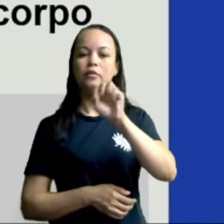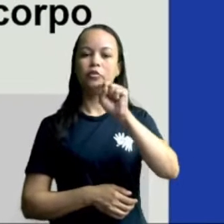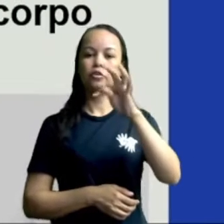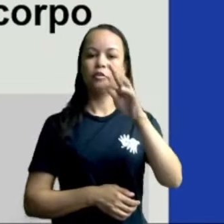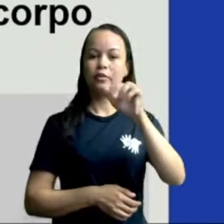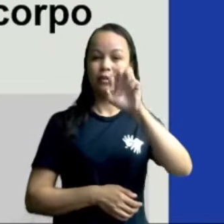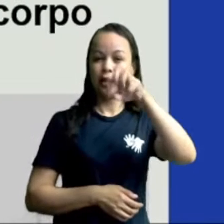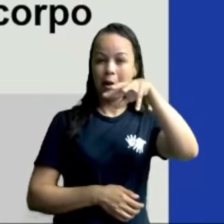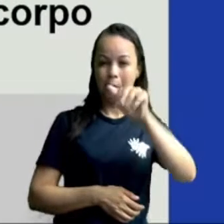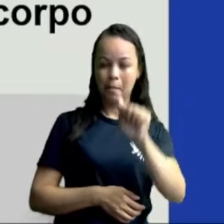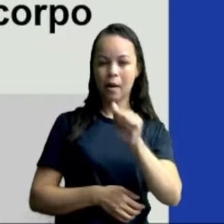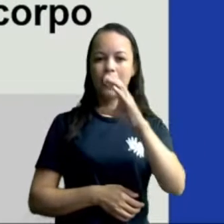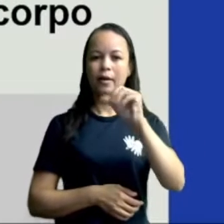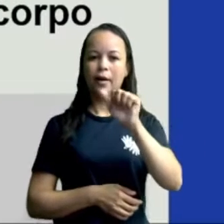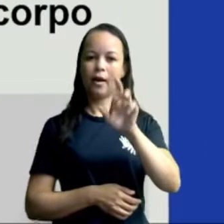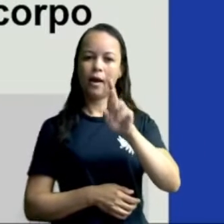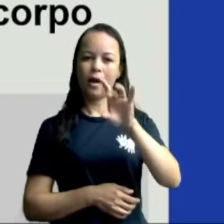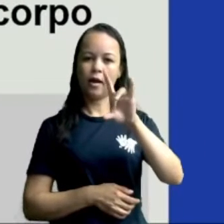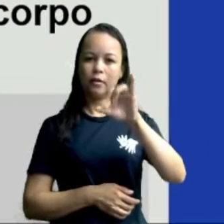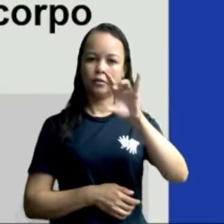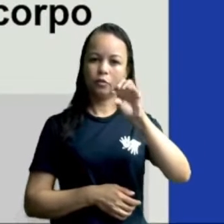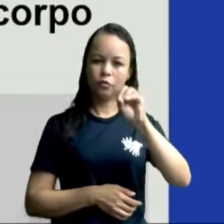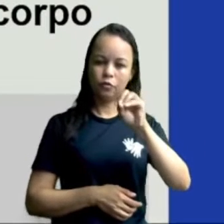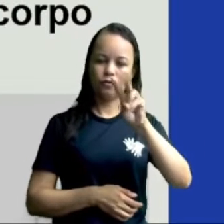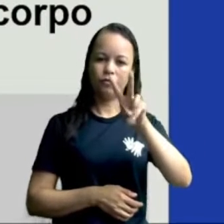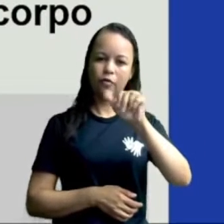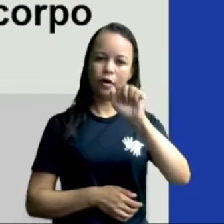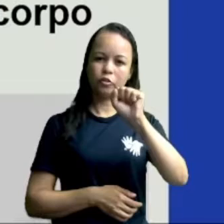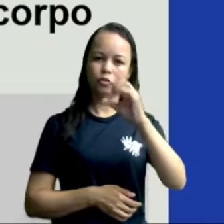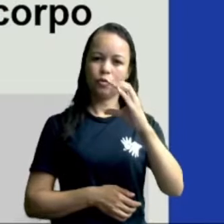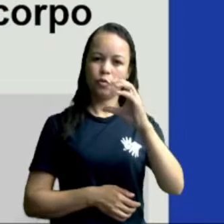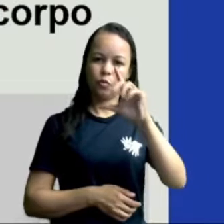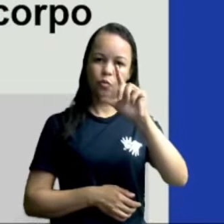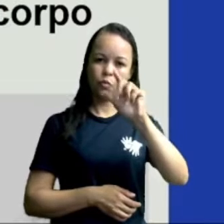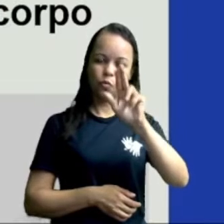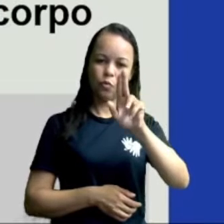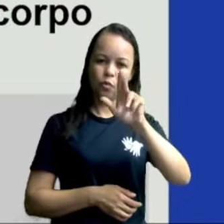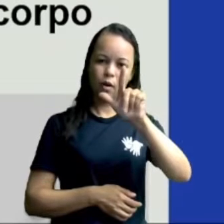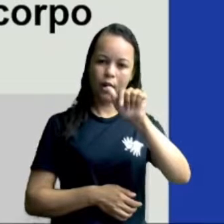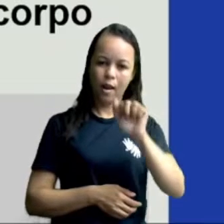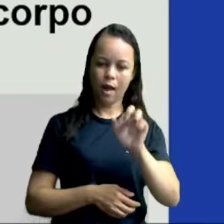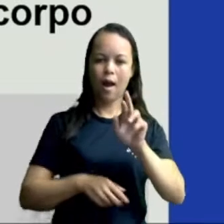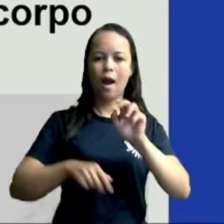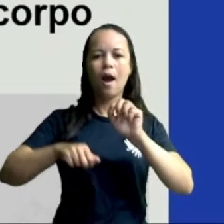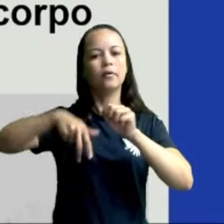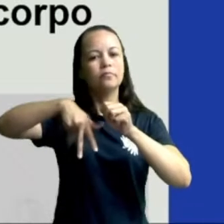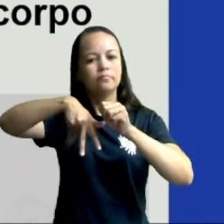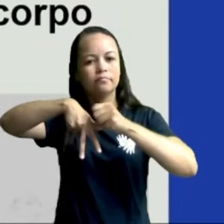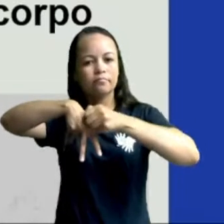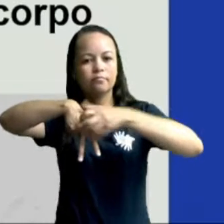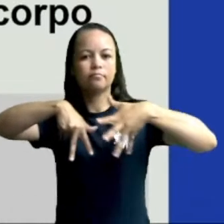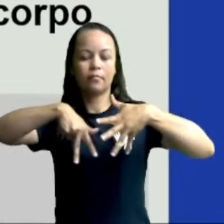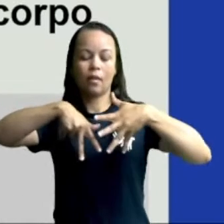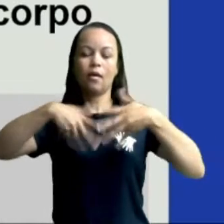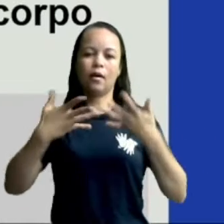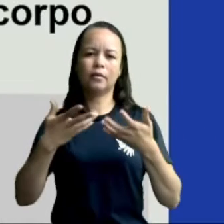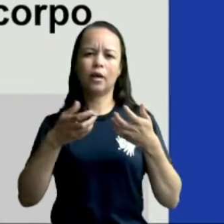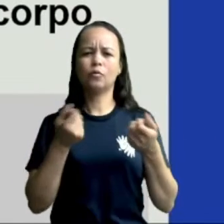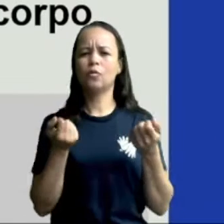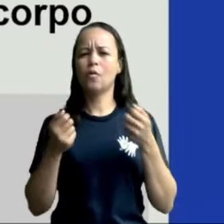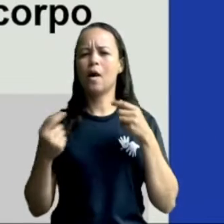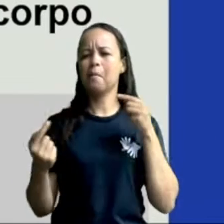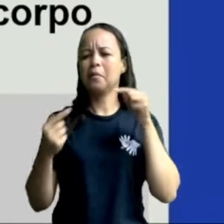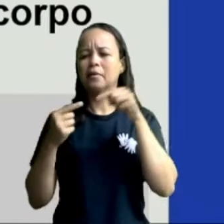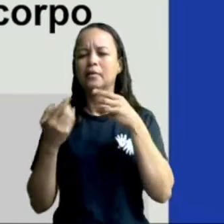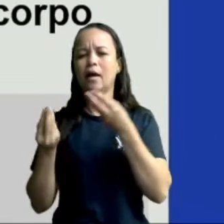tá? O eixo que nós iremos trabalhar é vida, né, e evolução. A habilidade que a gente espera construir, edificar com você,